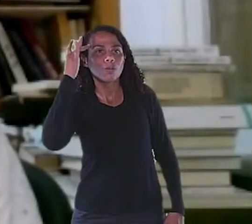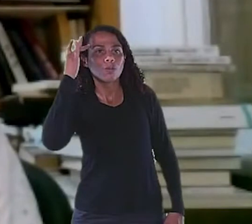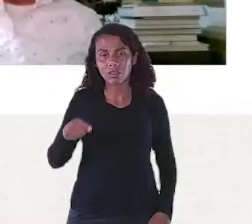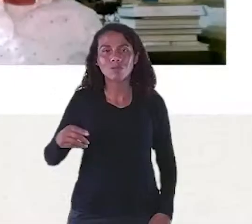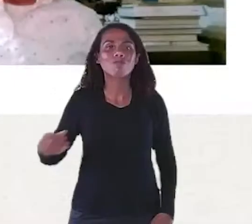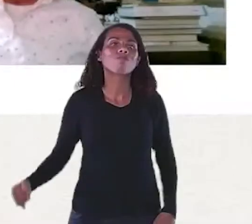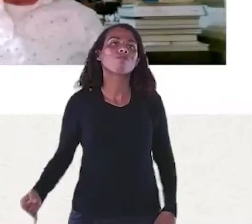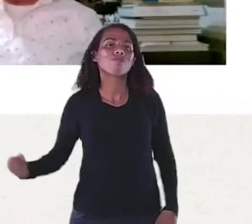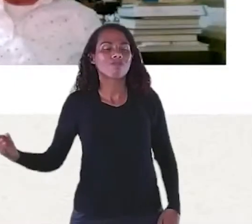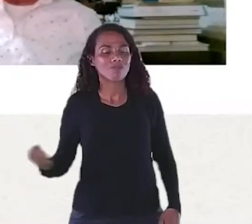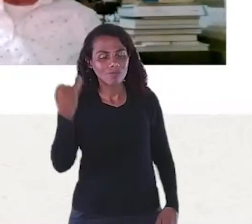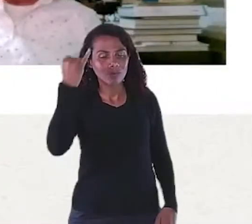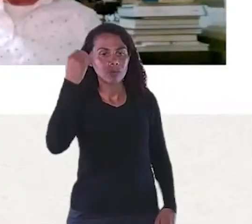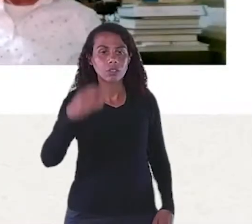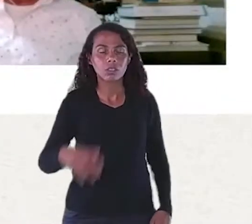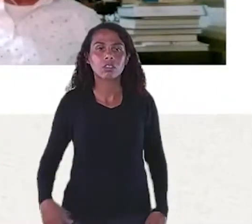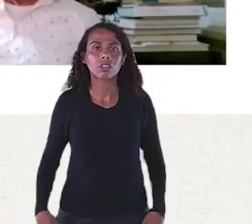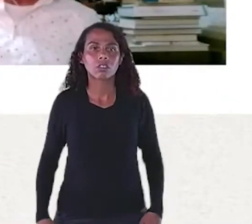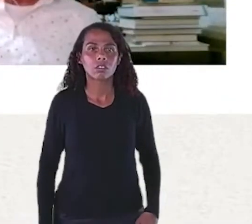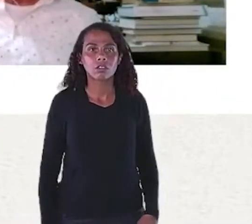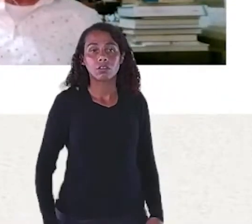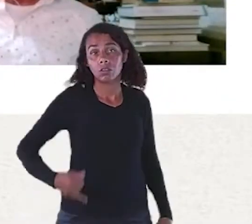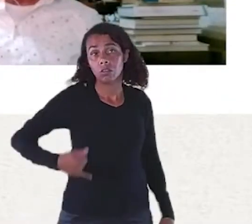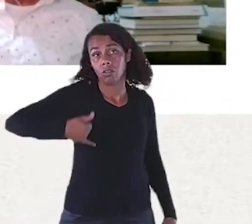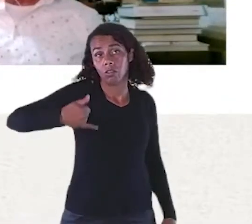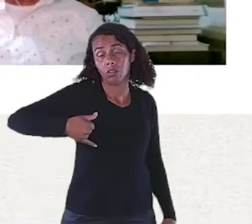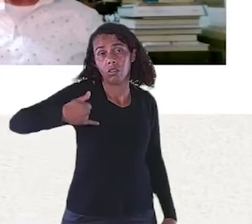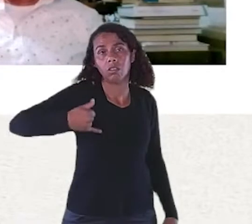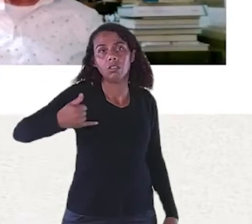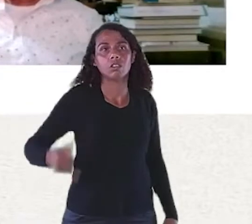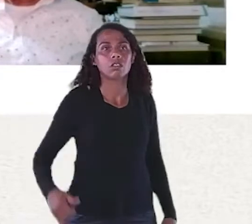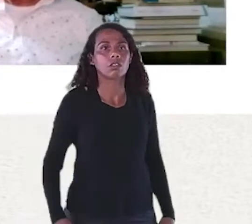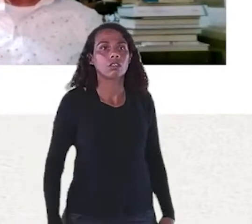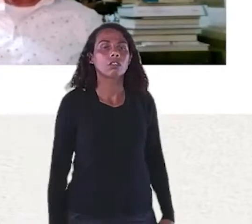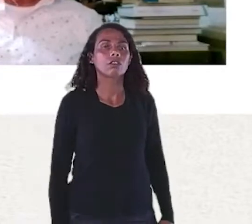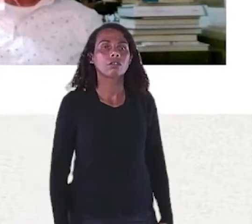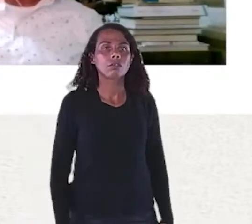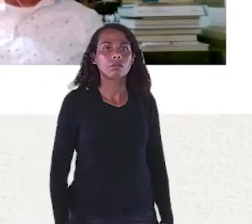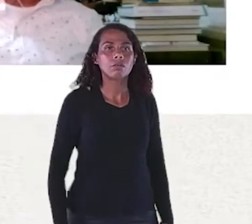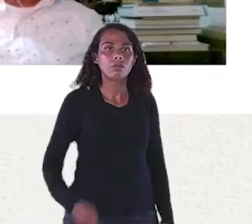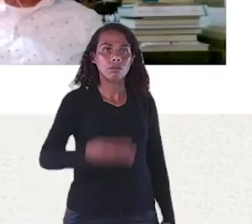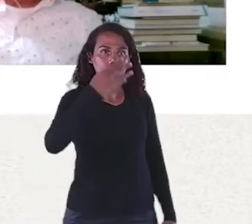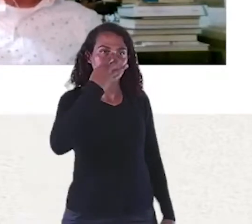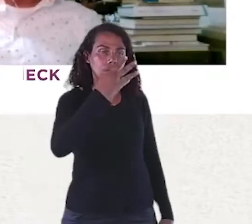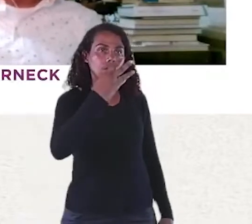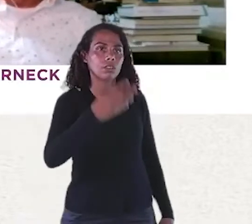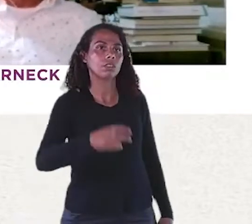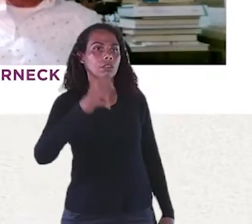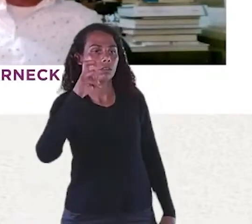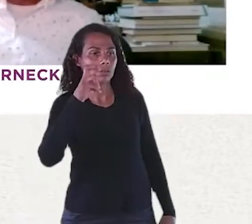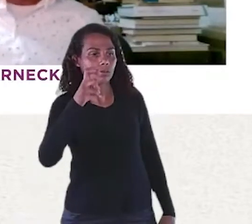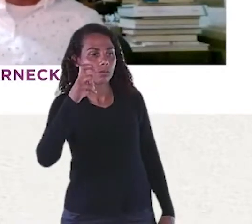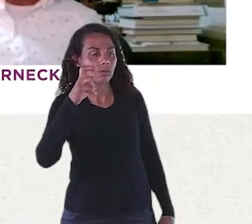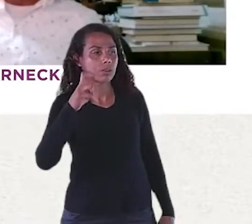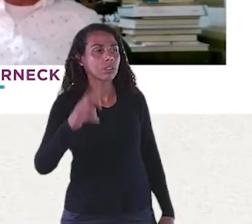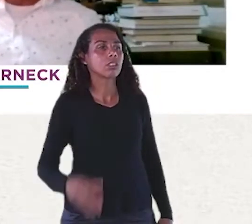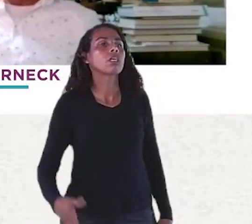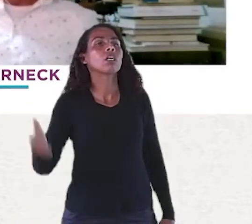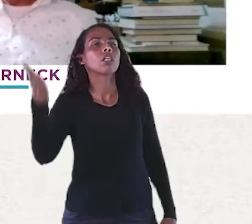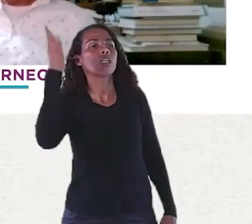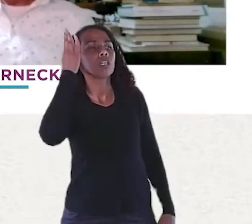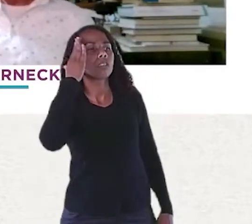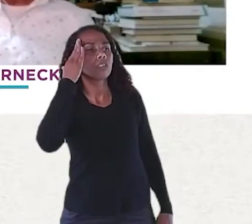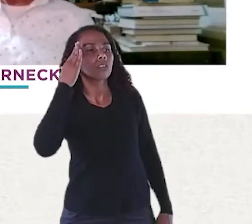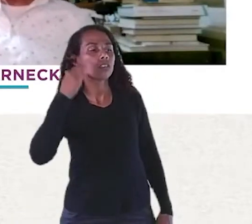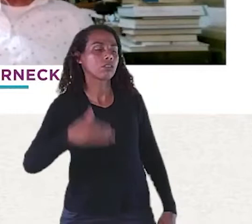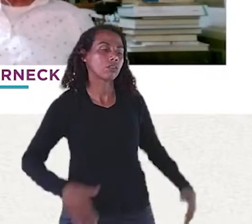foi, eu tinha 40 e bocado, 45 anos, e um ex-colega